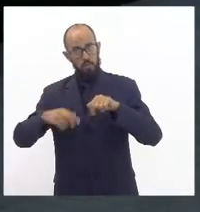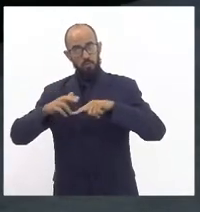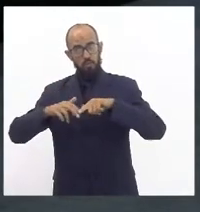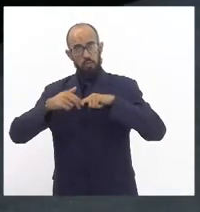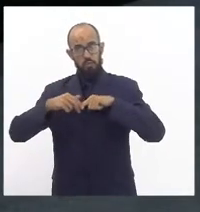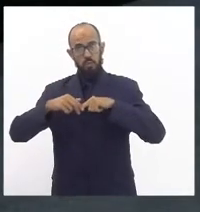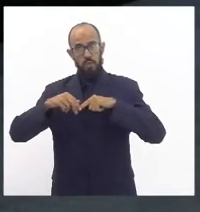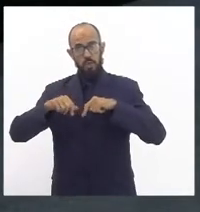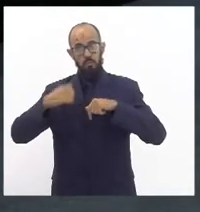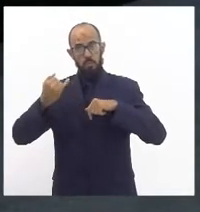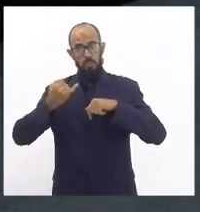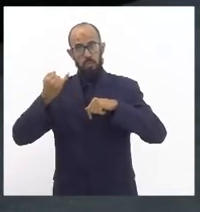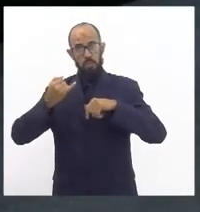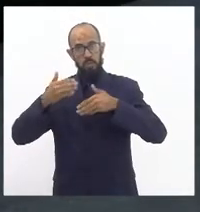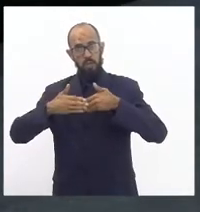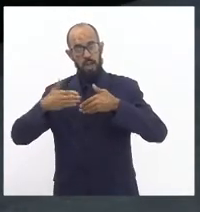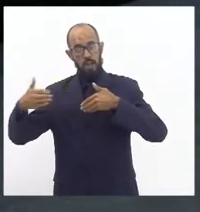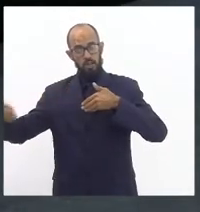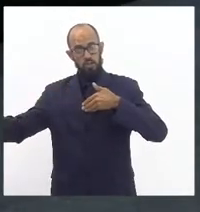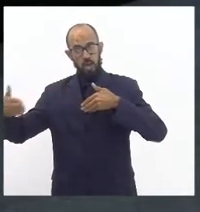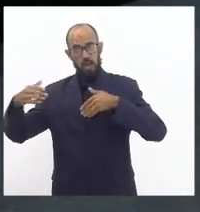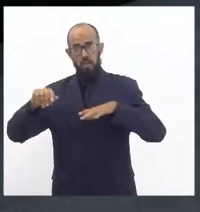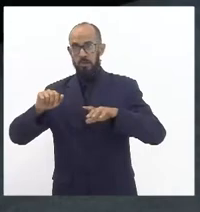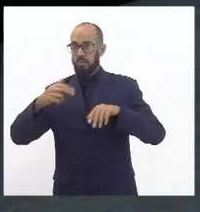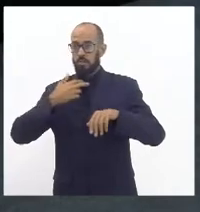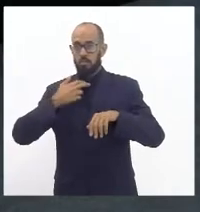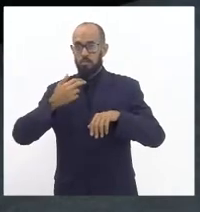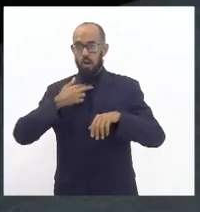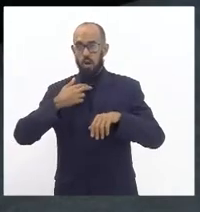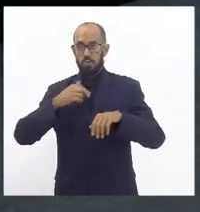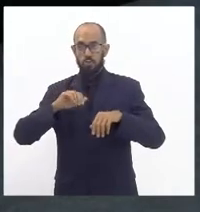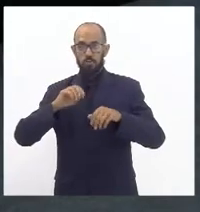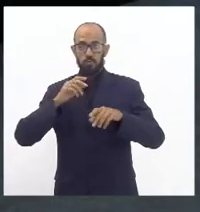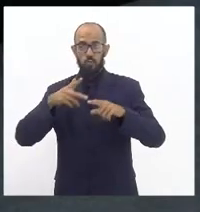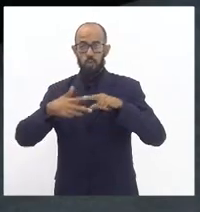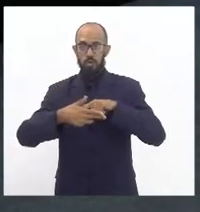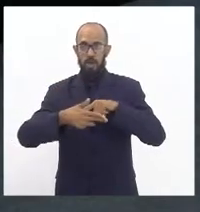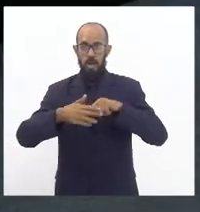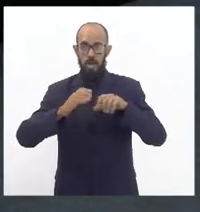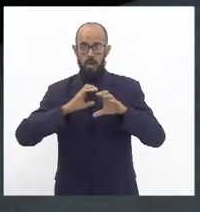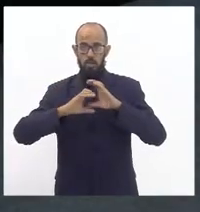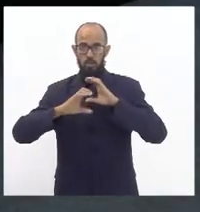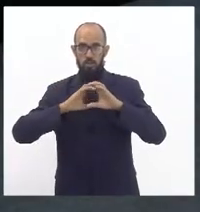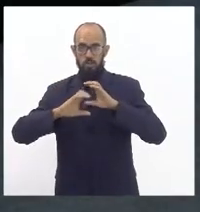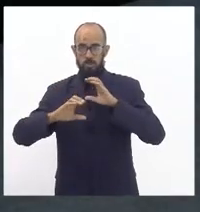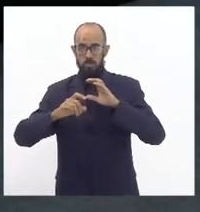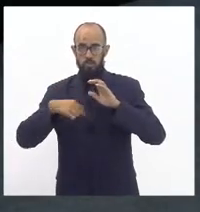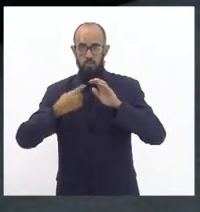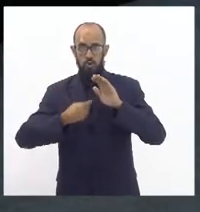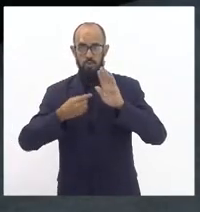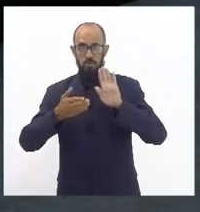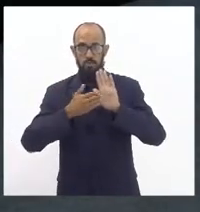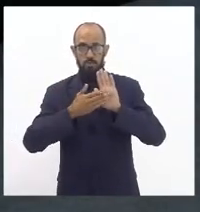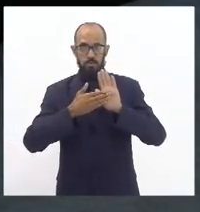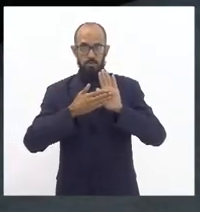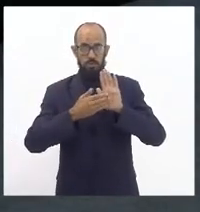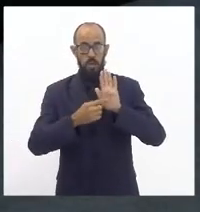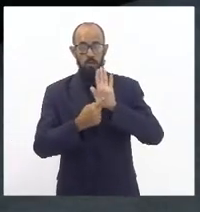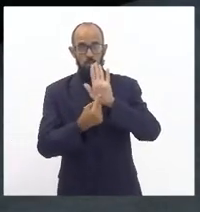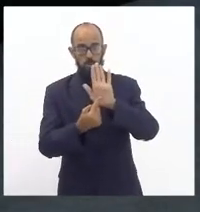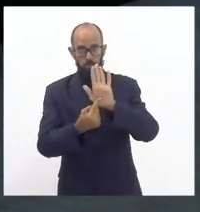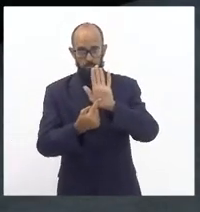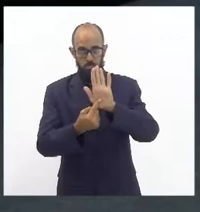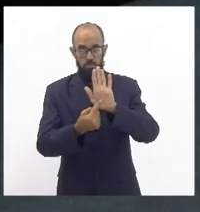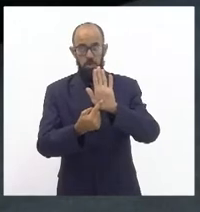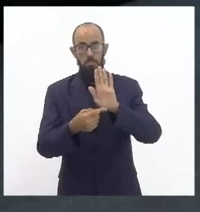médio não pode não me dar um retorno e não fechasse a discussão a gente apresentou uma proposta de mediação onde se